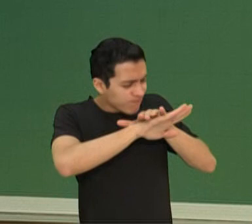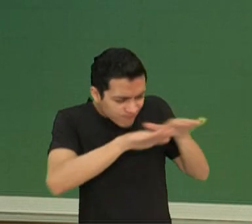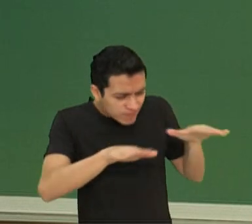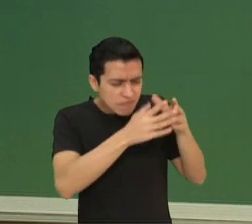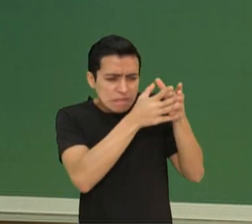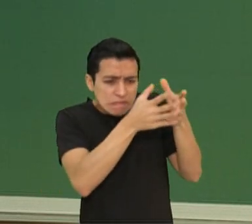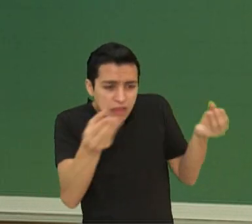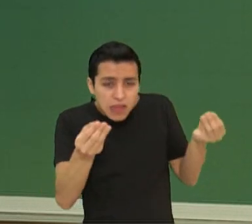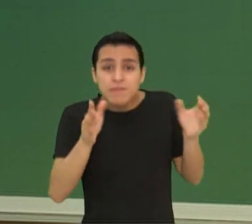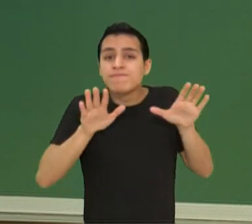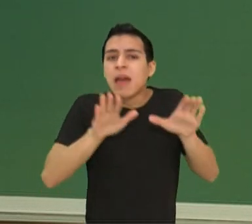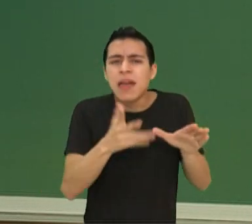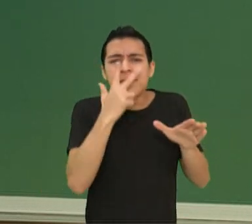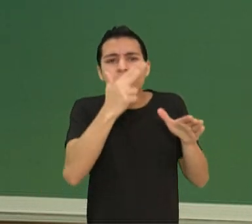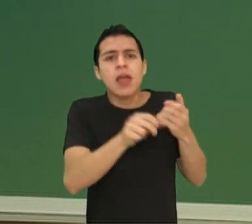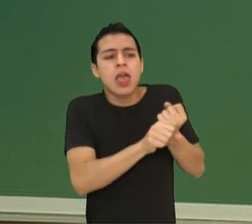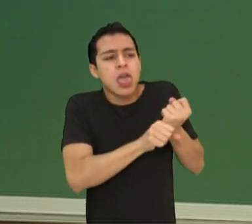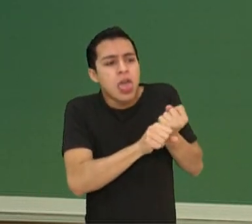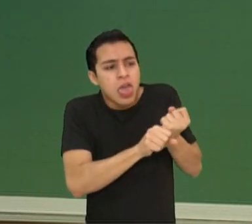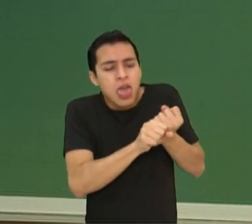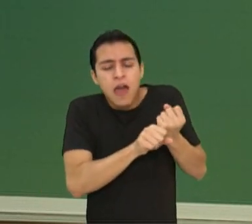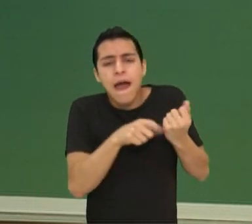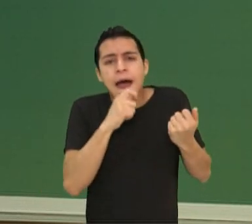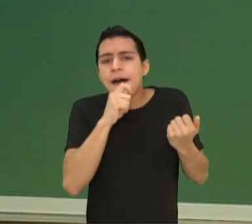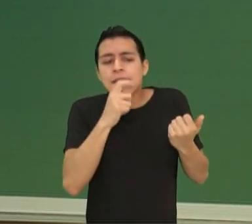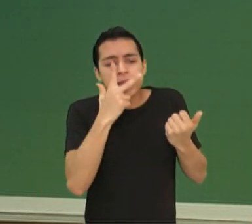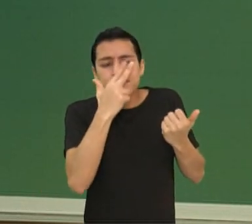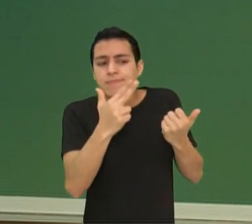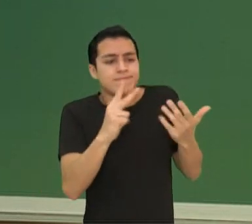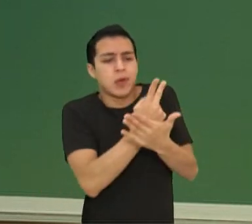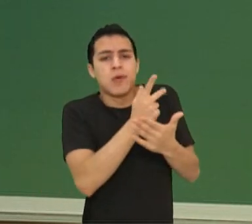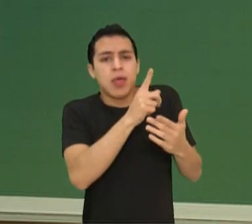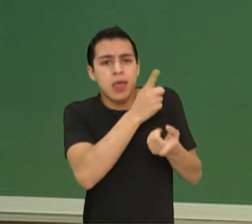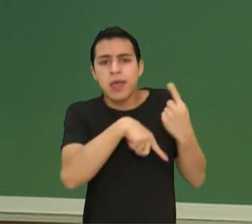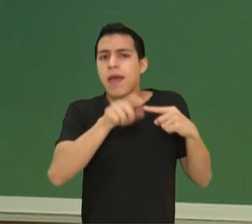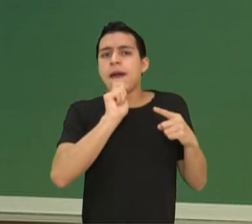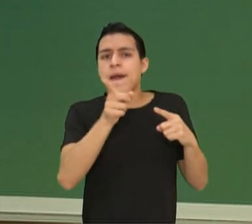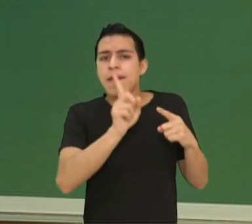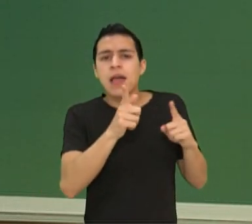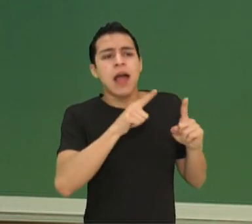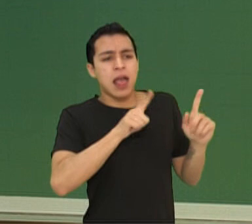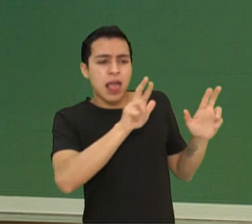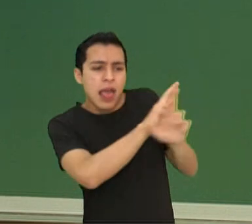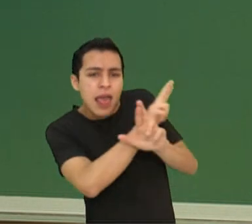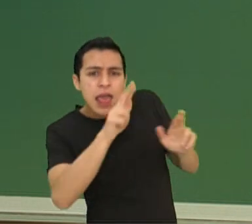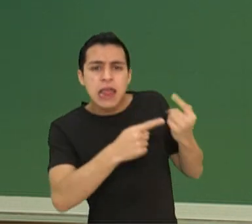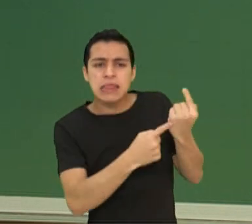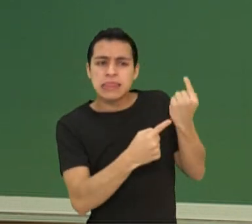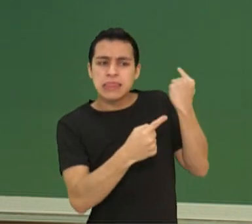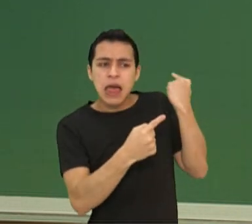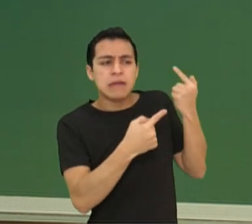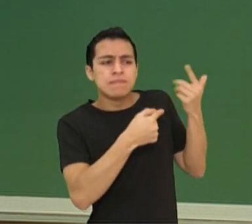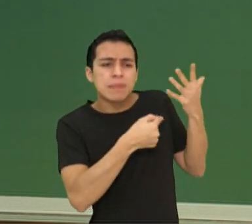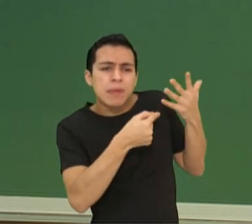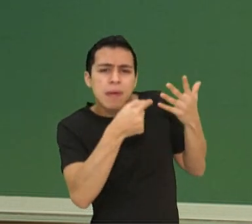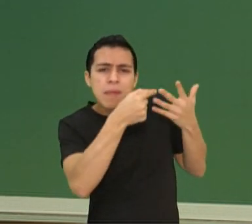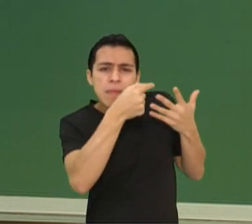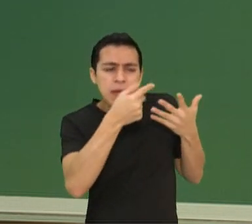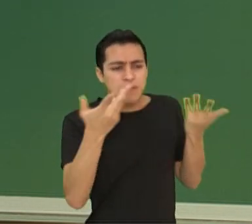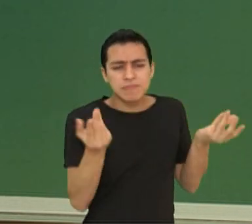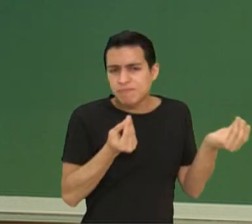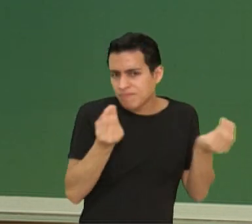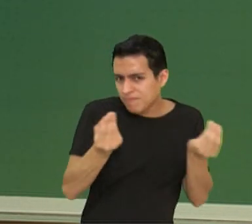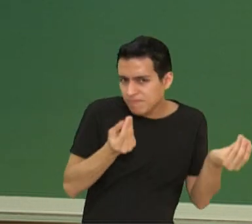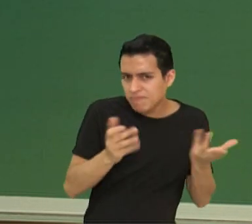passado, mas que parece estar longe de acontecer. Tem muito a ver lá com o estamento burocrático